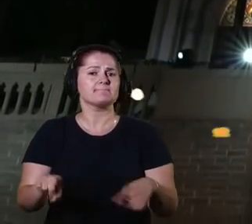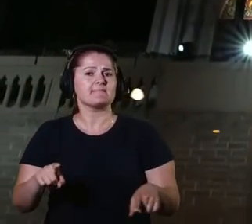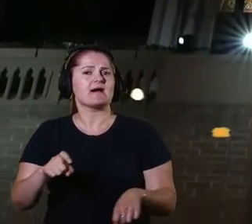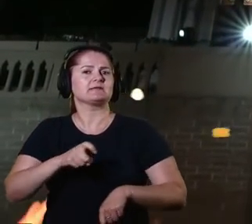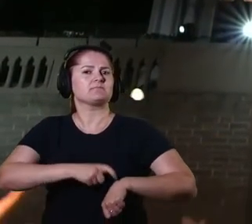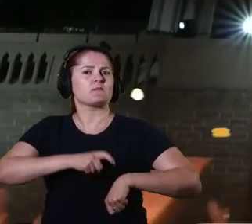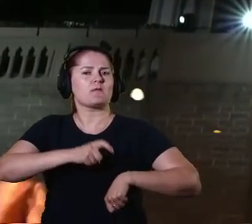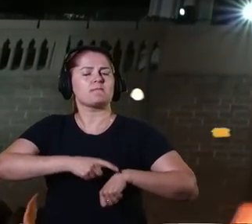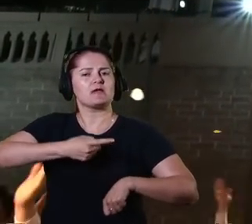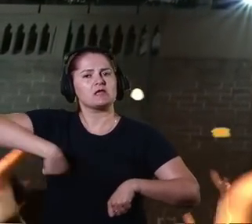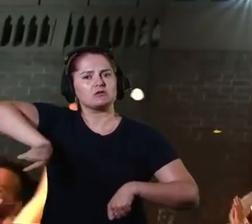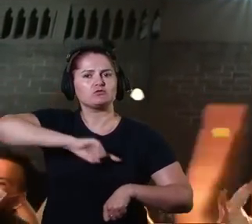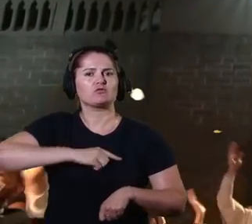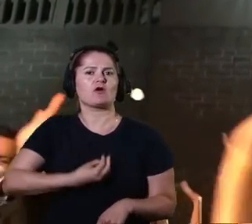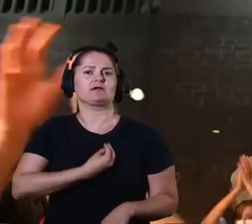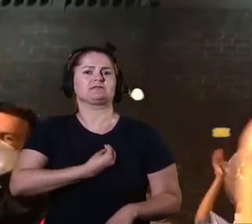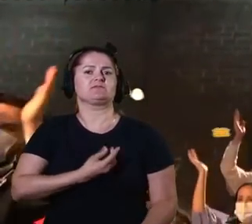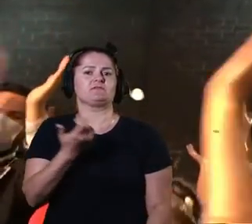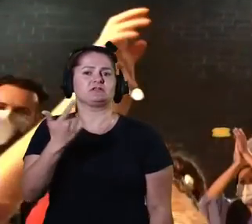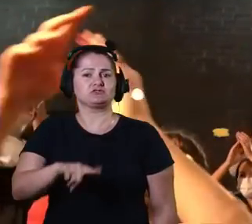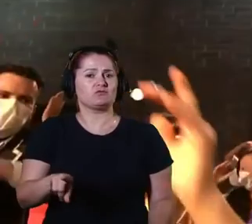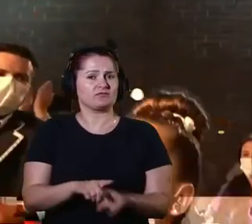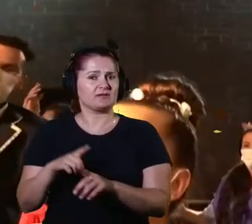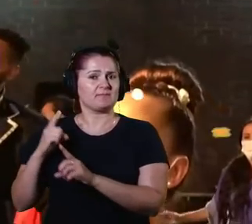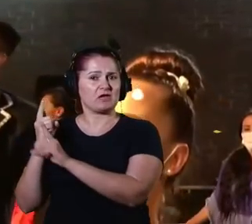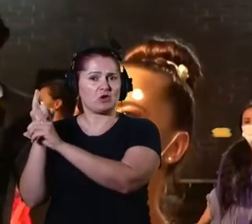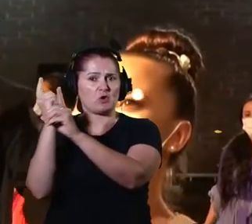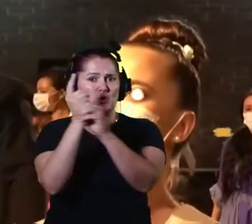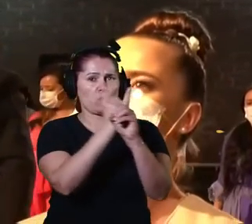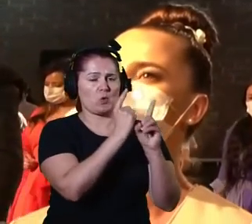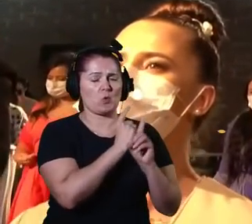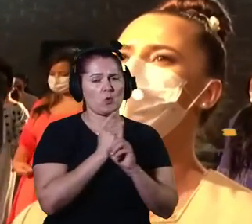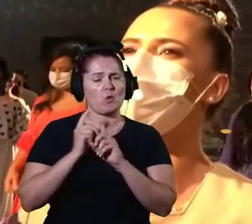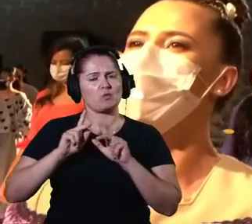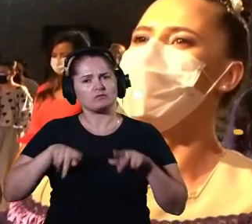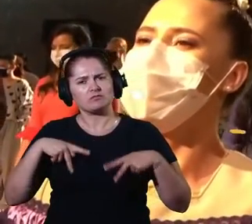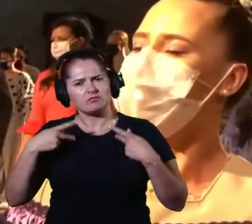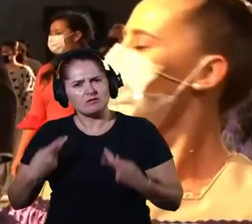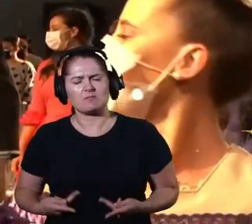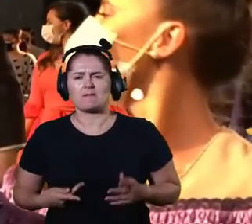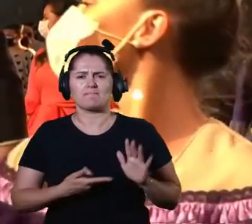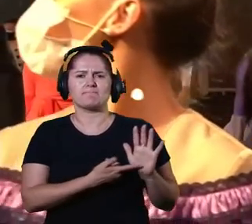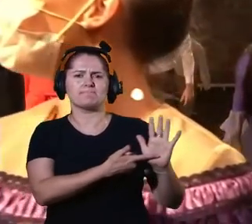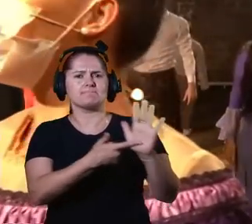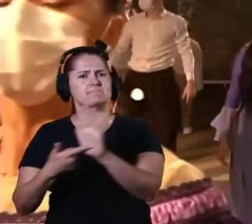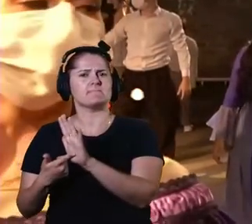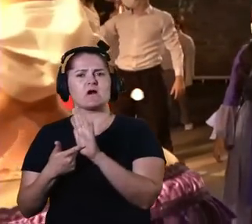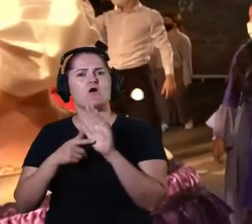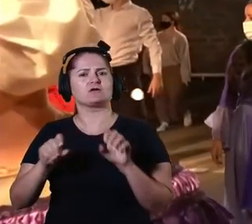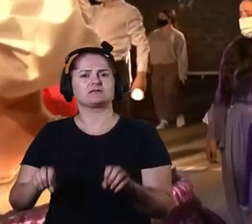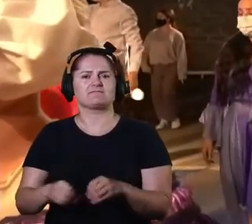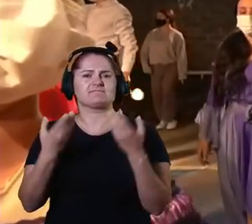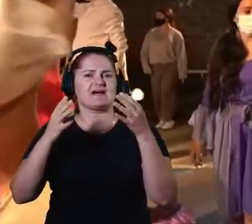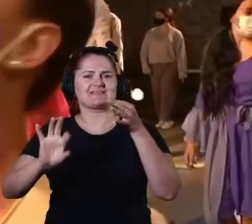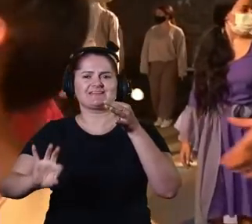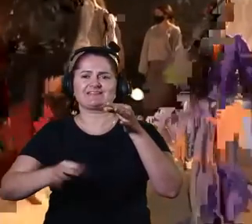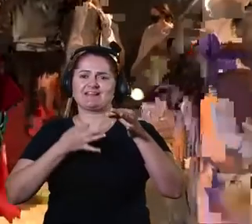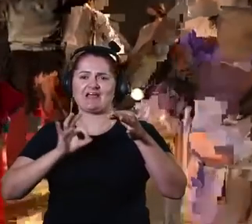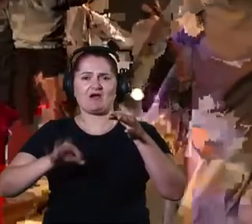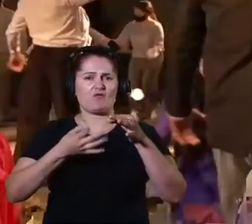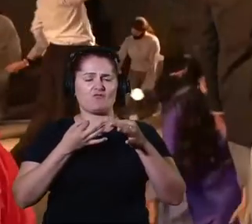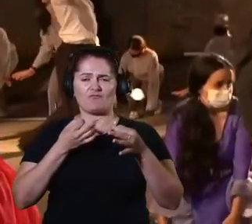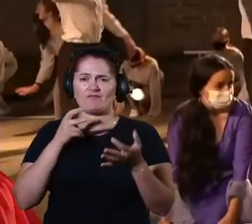reviver e reencontrar uma humanidade que possa transmitir tudo o que a festa quer, né? E a festa